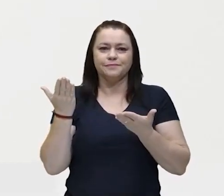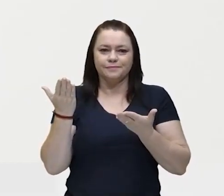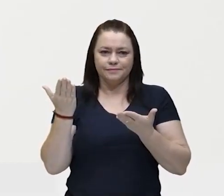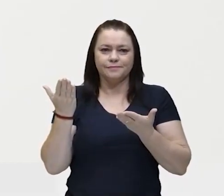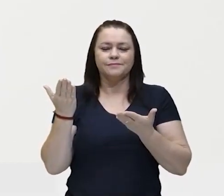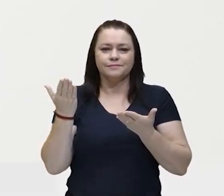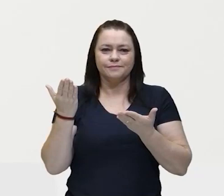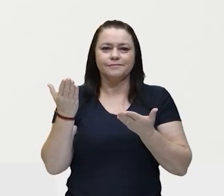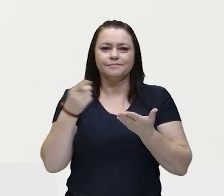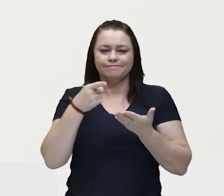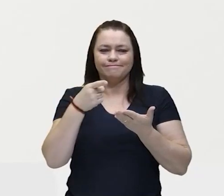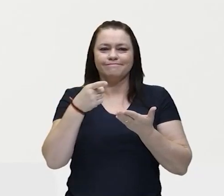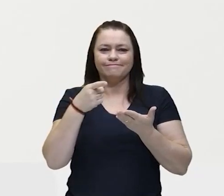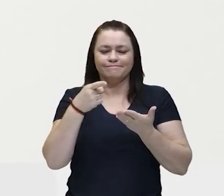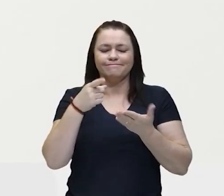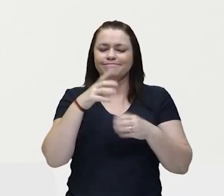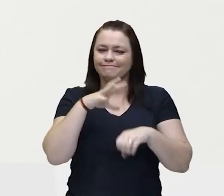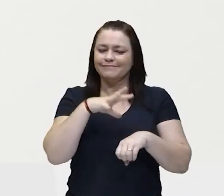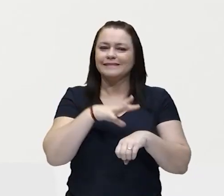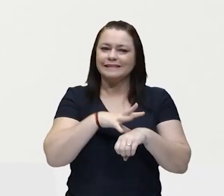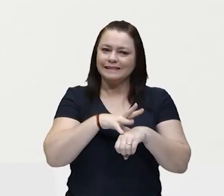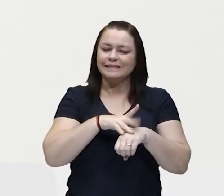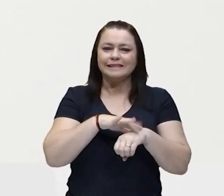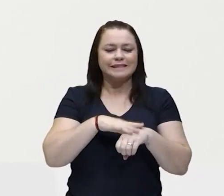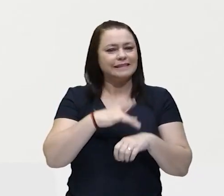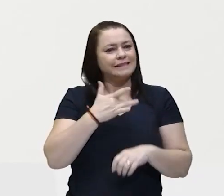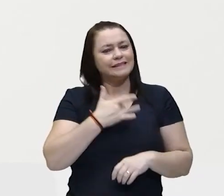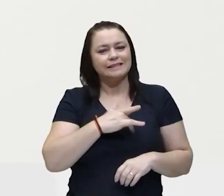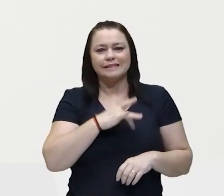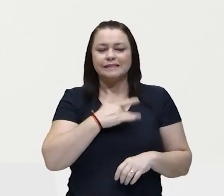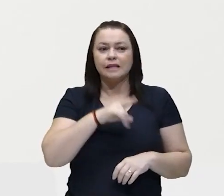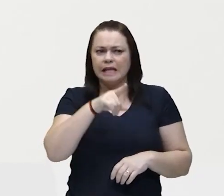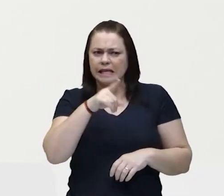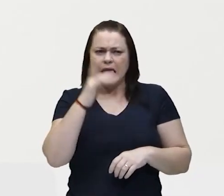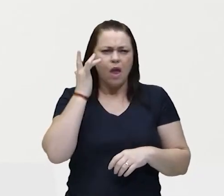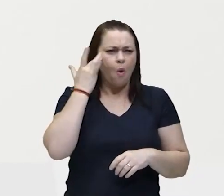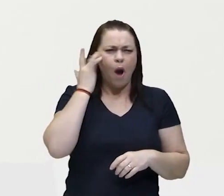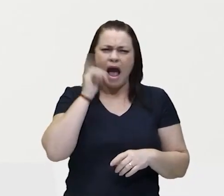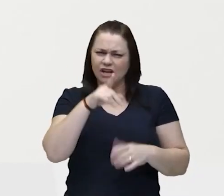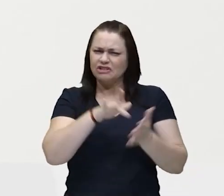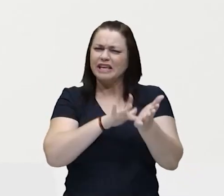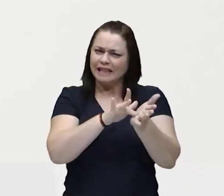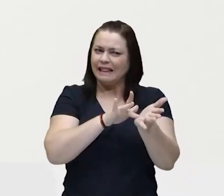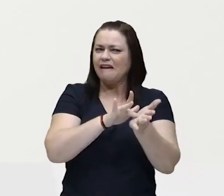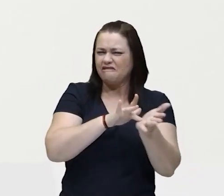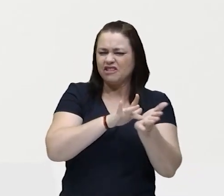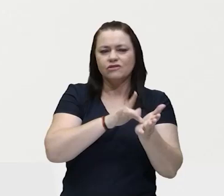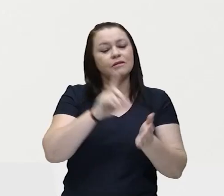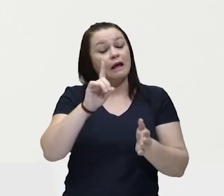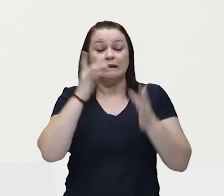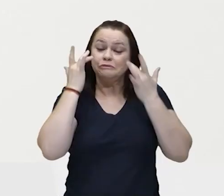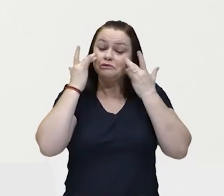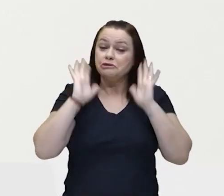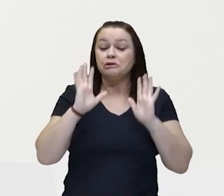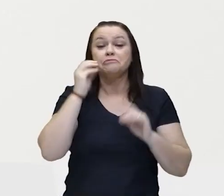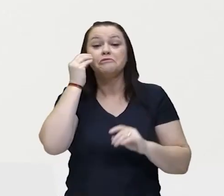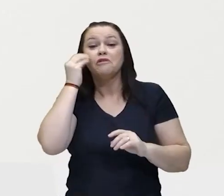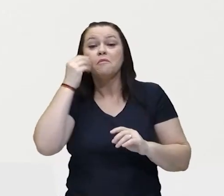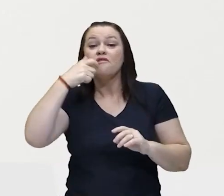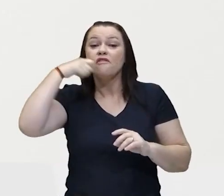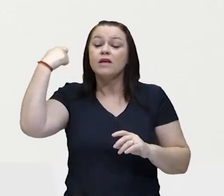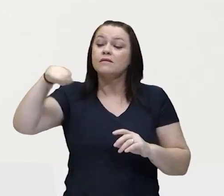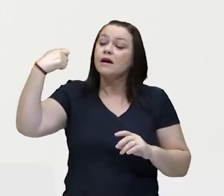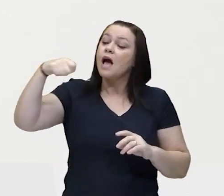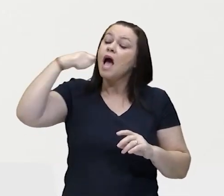observar que o Lucas aí está muito doente. Professor, será que ele não está só fingindo? Bom, não sei, mas vamos olhar o termômetro. O que o termômetro